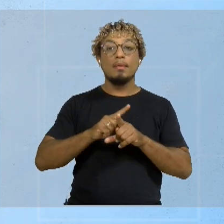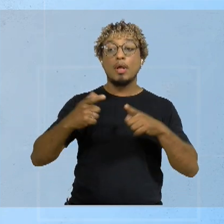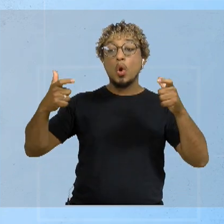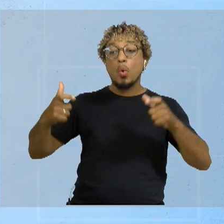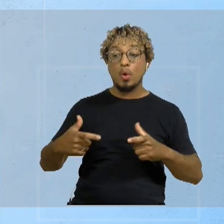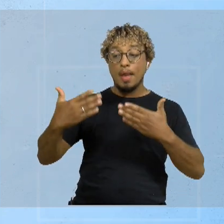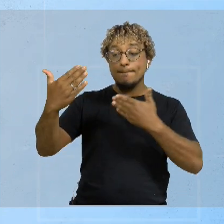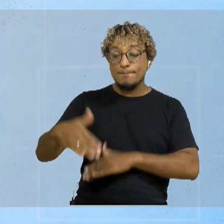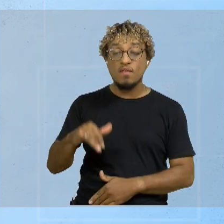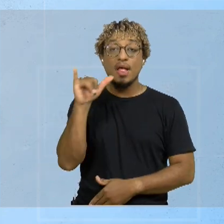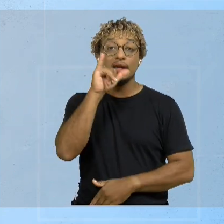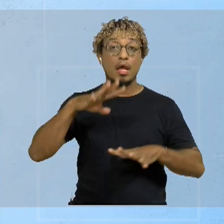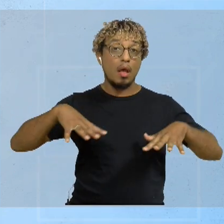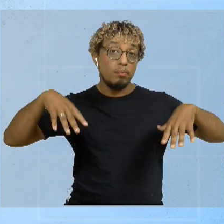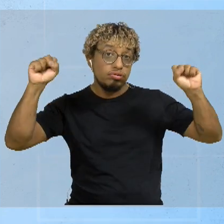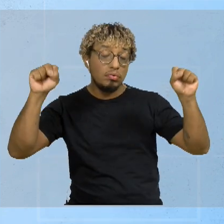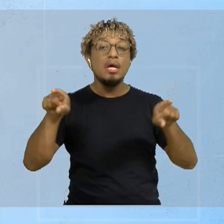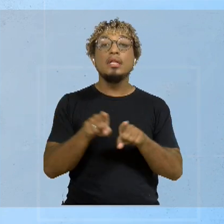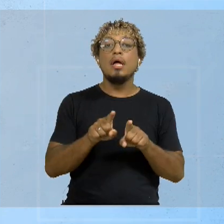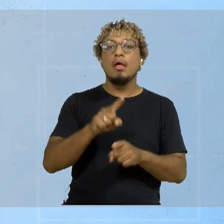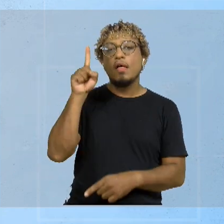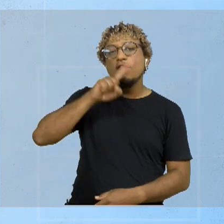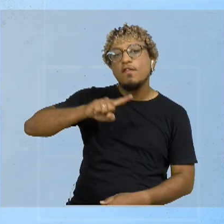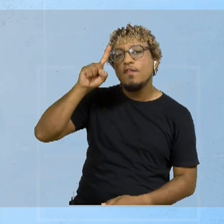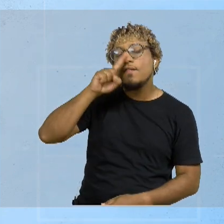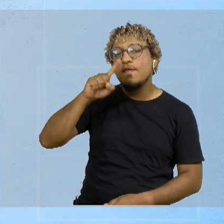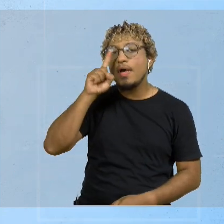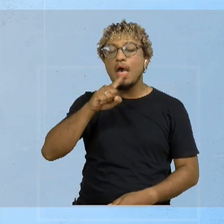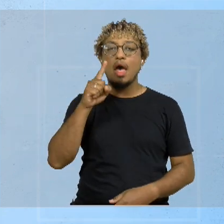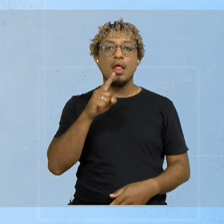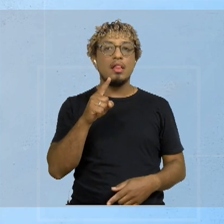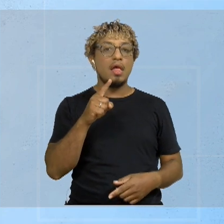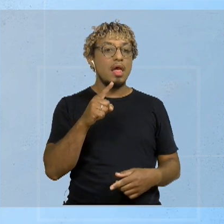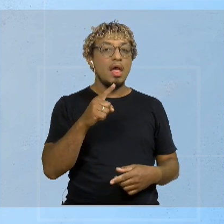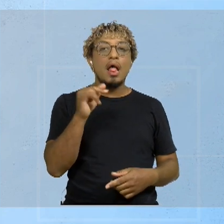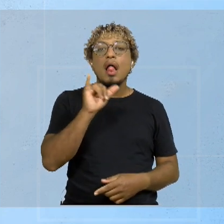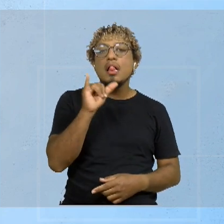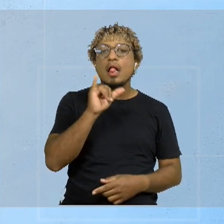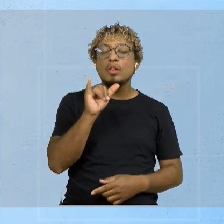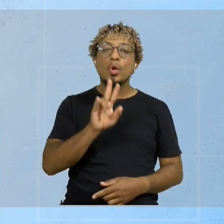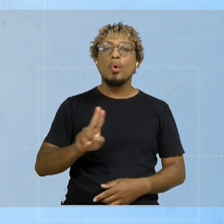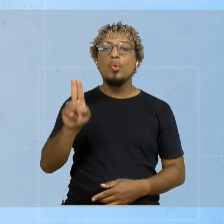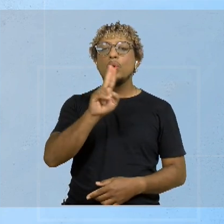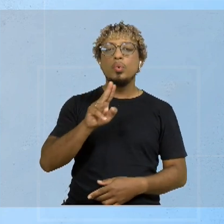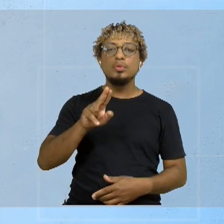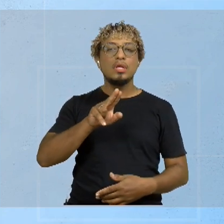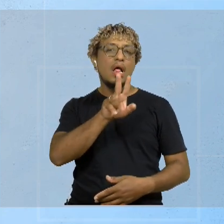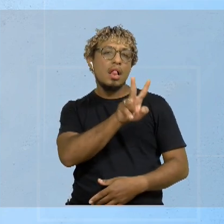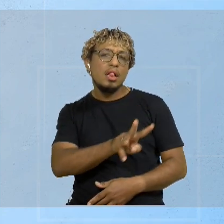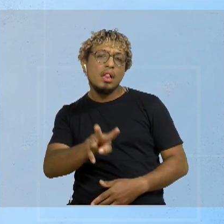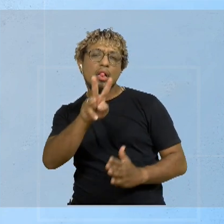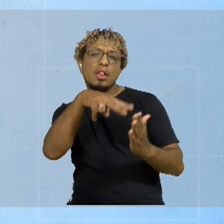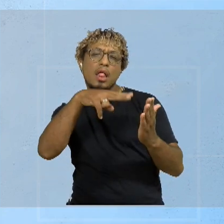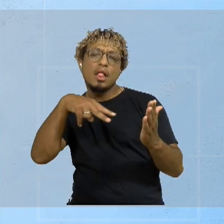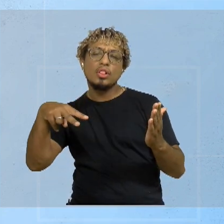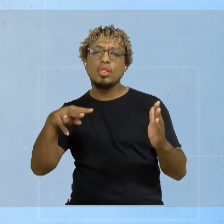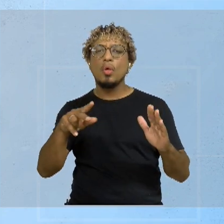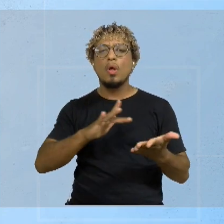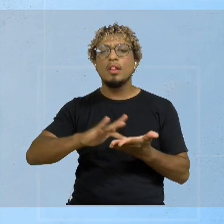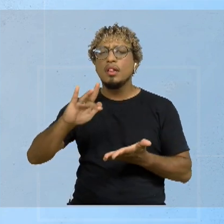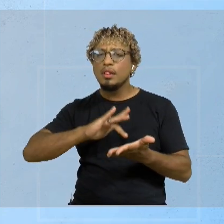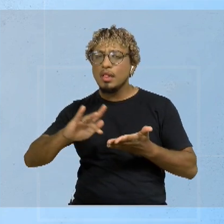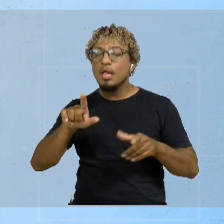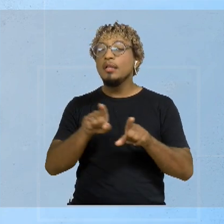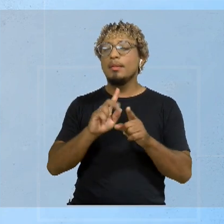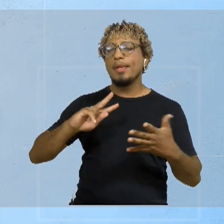prova falha no dispositivo eletrônico fornecido ao participante que usa leitor de tela e erro de execução de